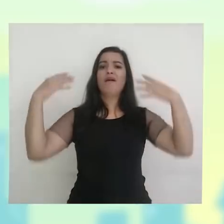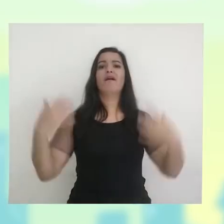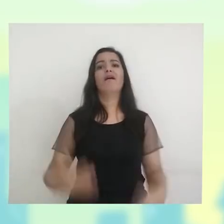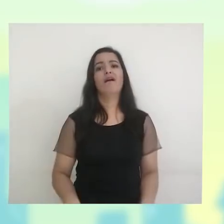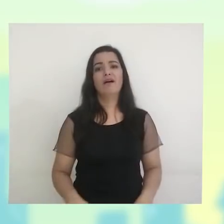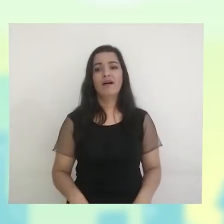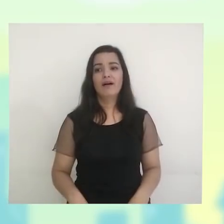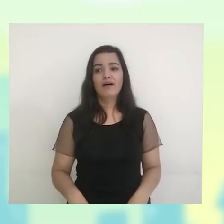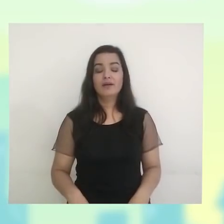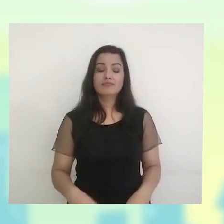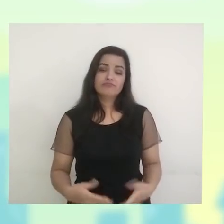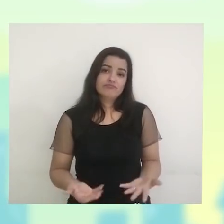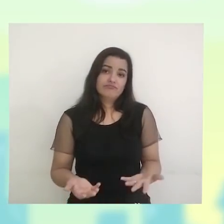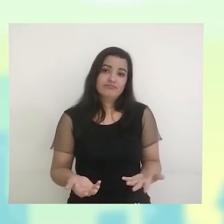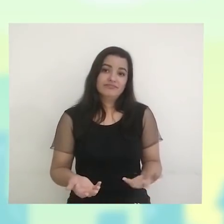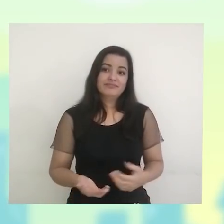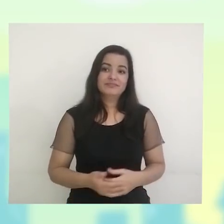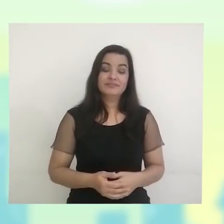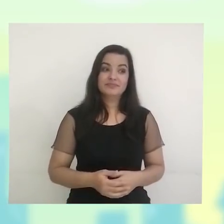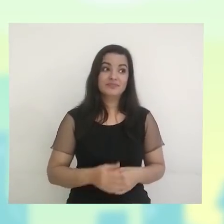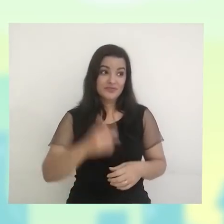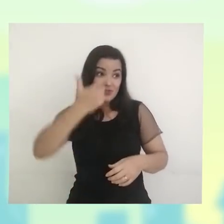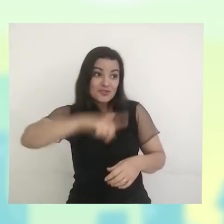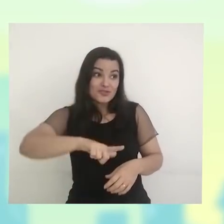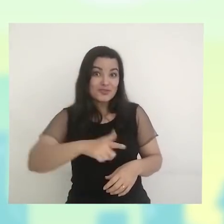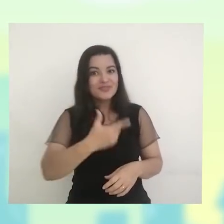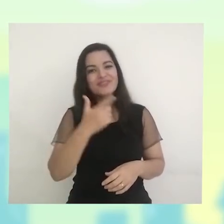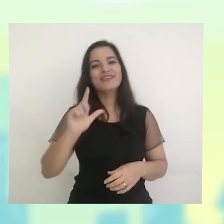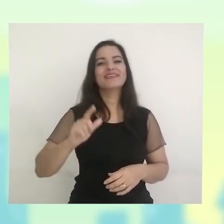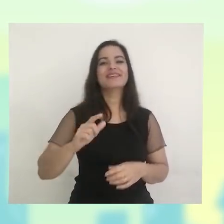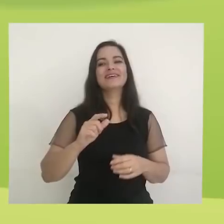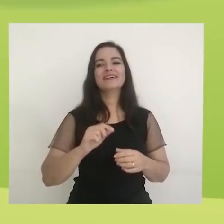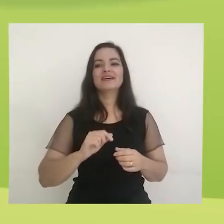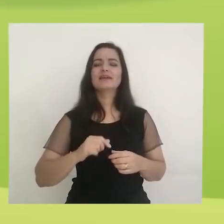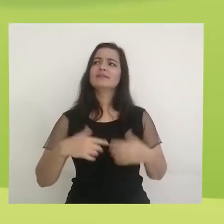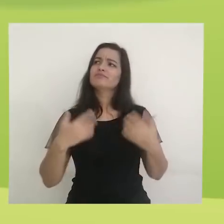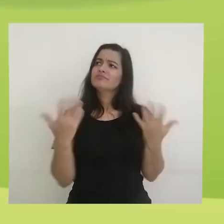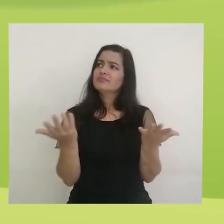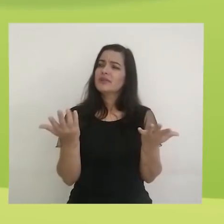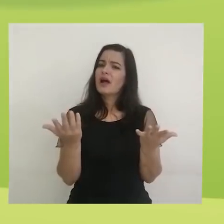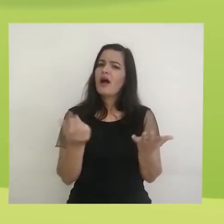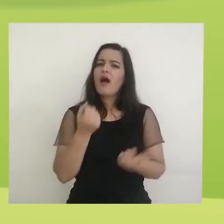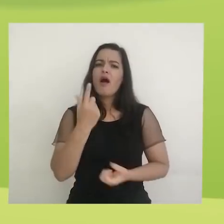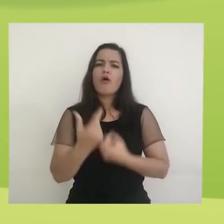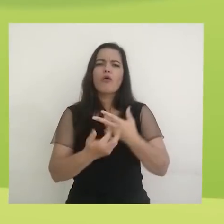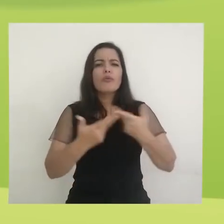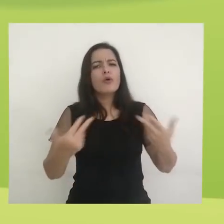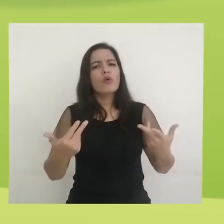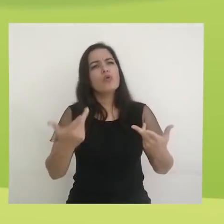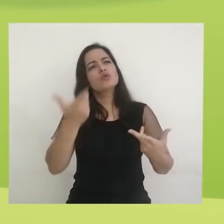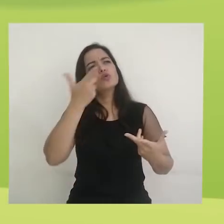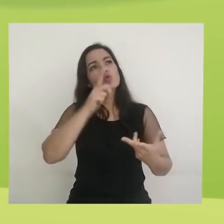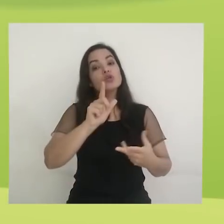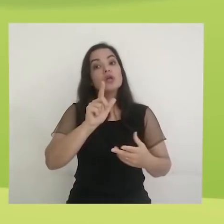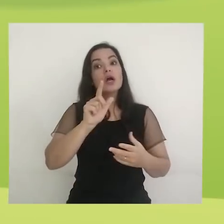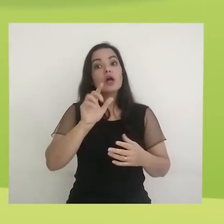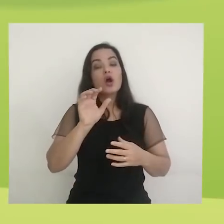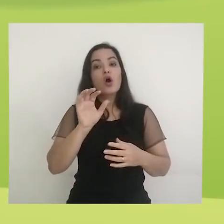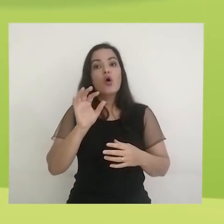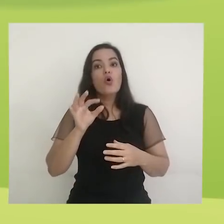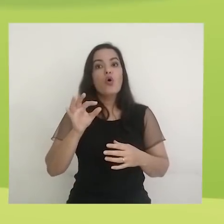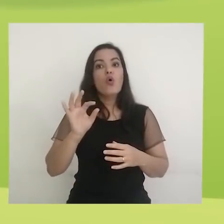Ah, estourou. Então vamos fazer outra? Será que alguma coisa é capaz de voar dentro de uma bolha